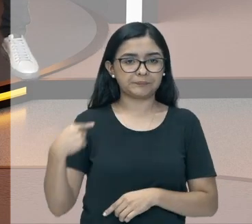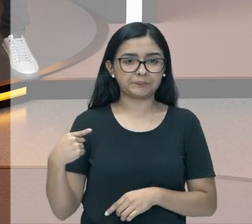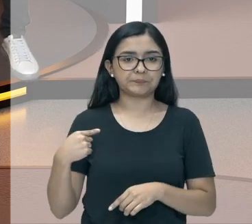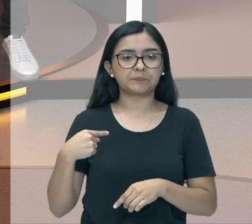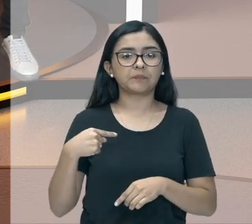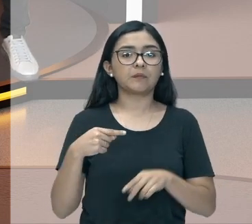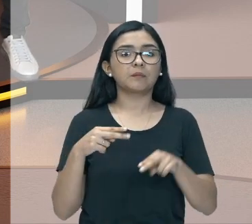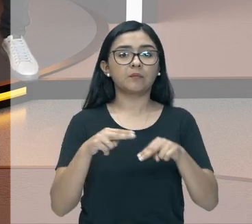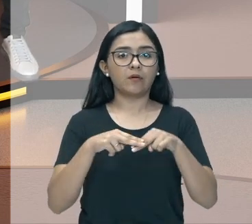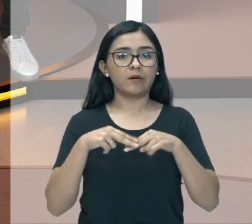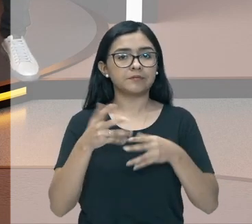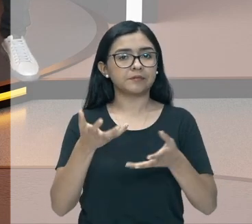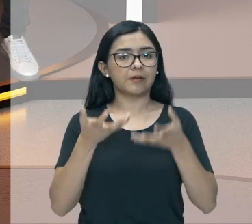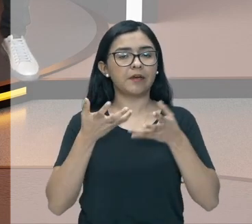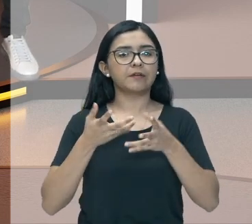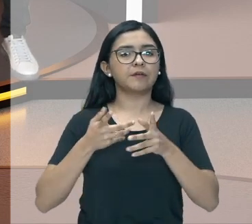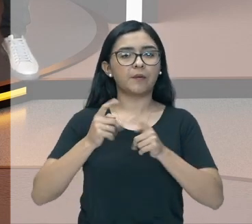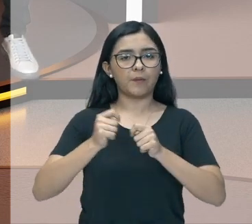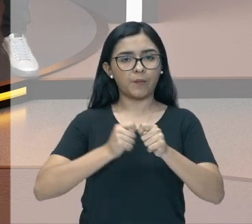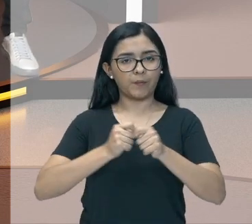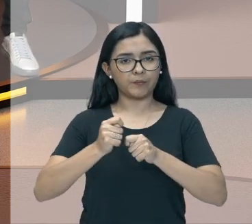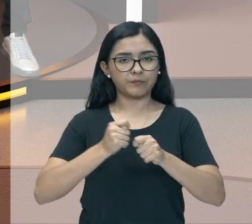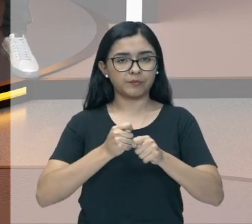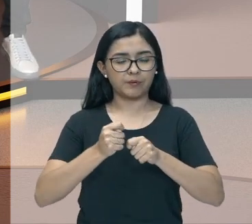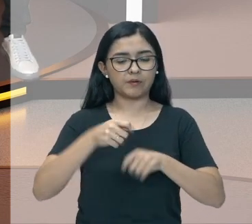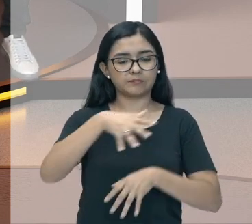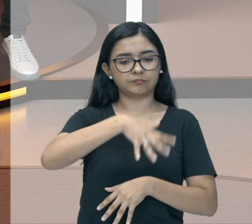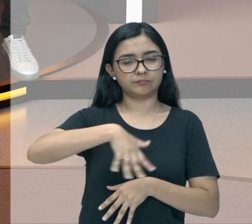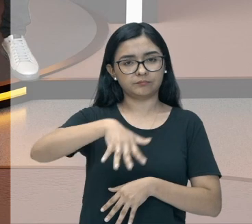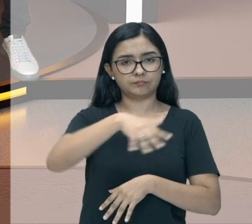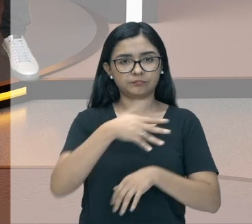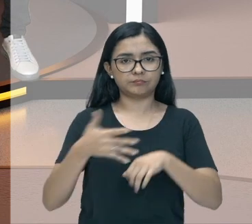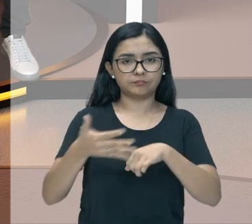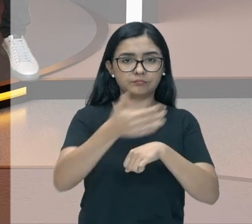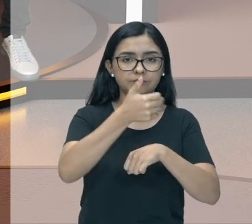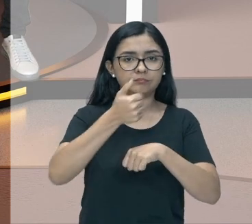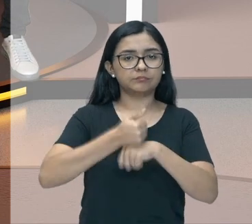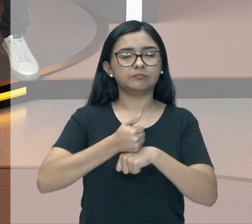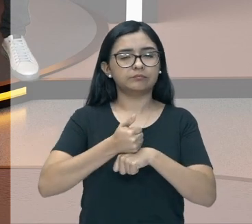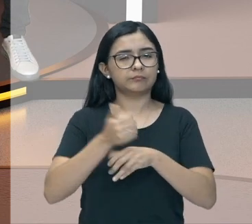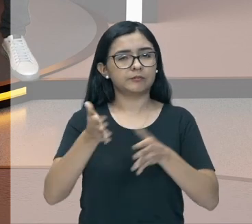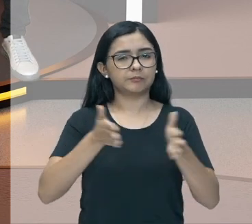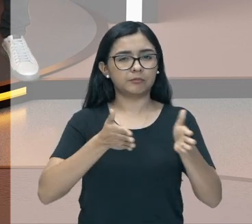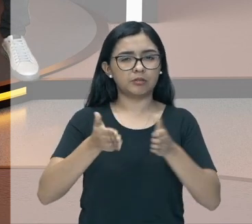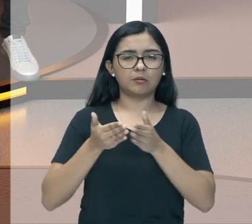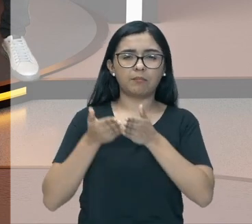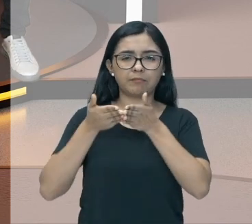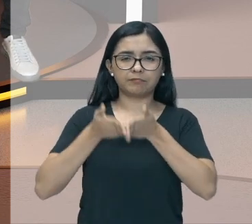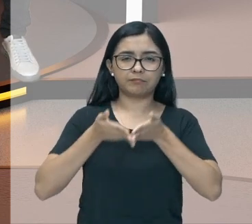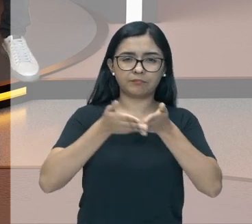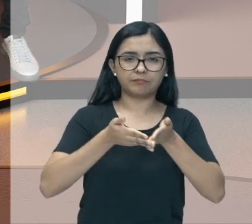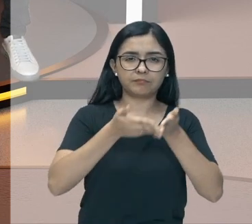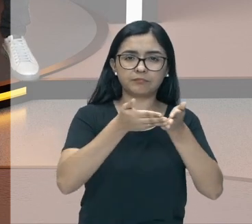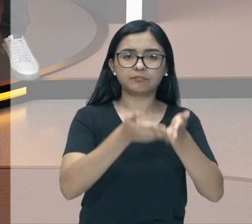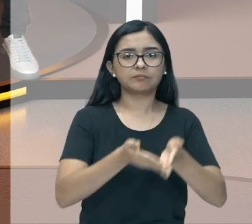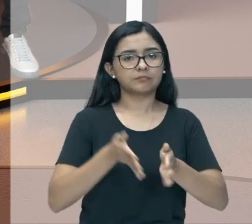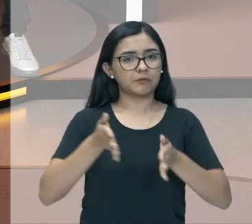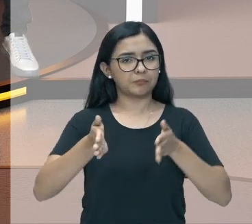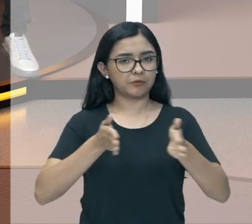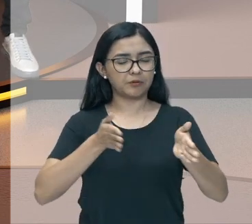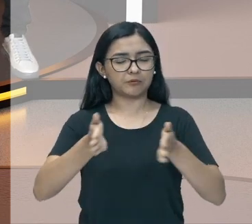coloniais. Lembrem-se que nesse período nós estamos vivendo aí, né, o período das navegações, das grandes navegações, o período